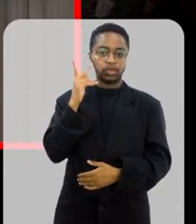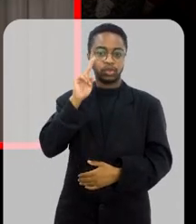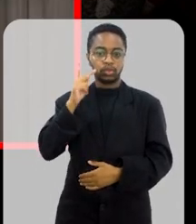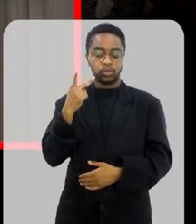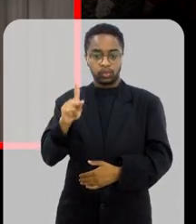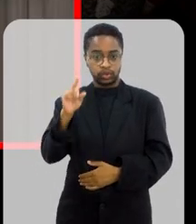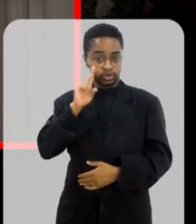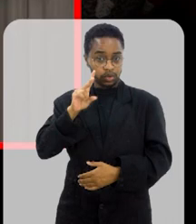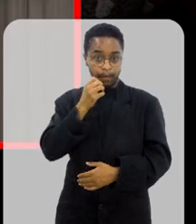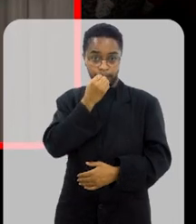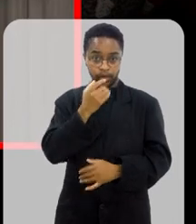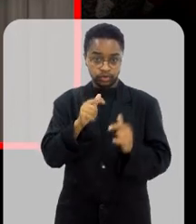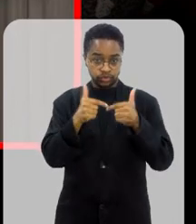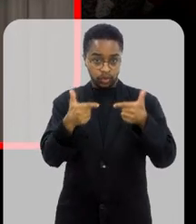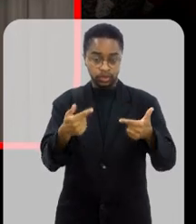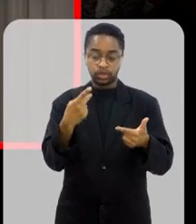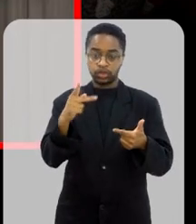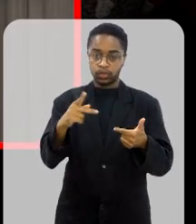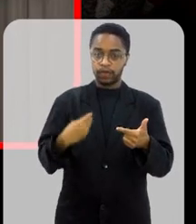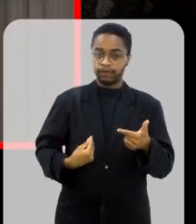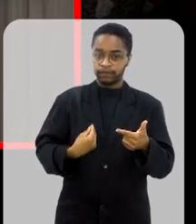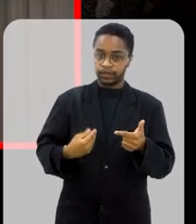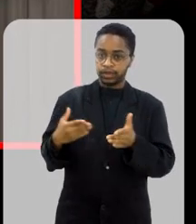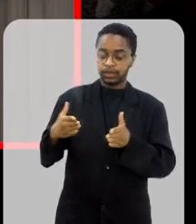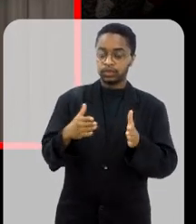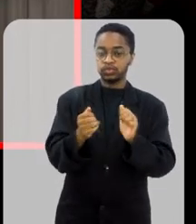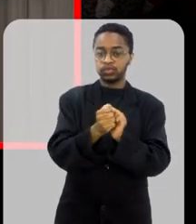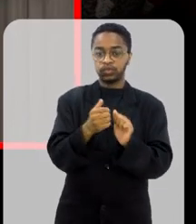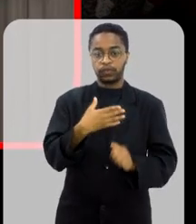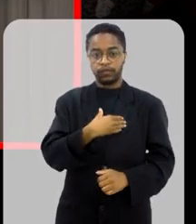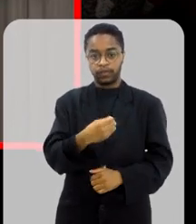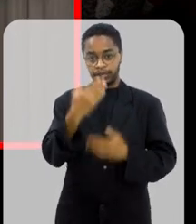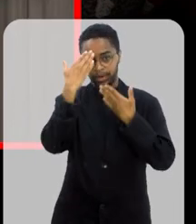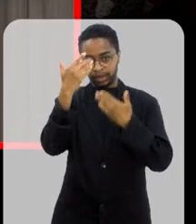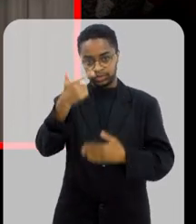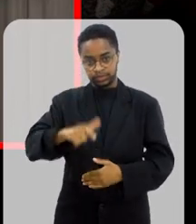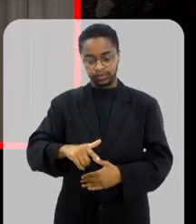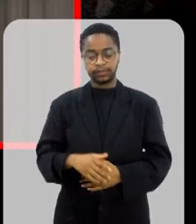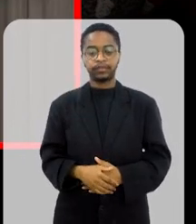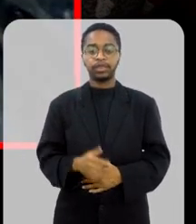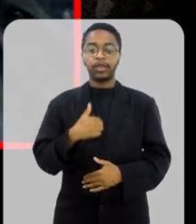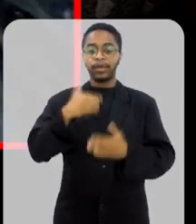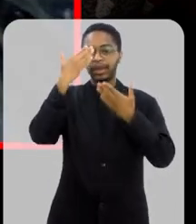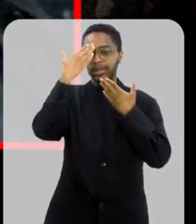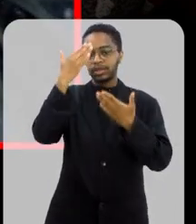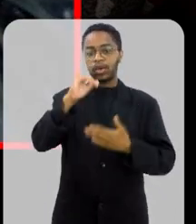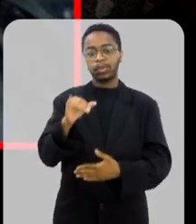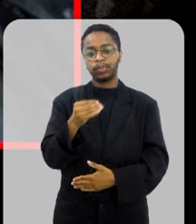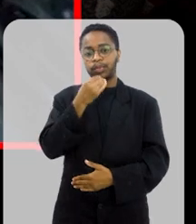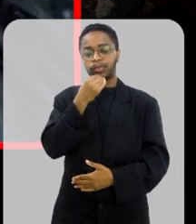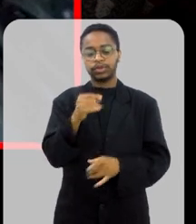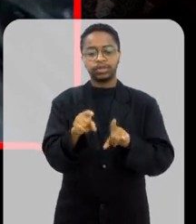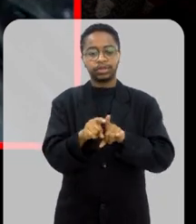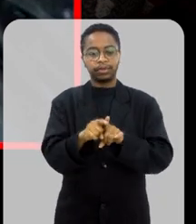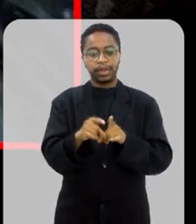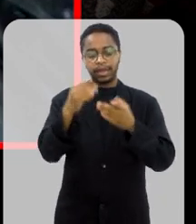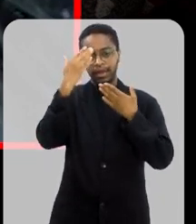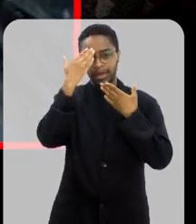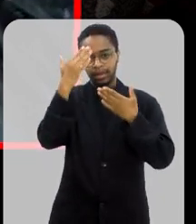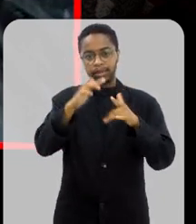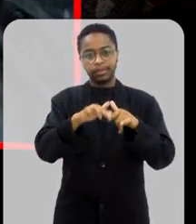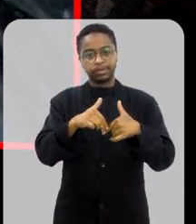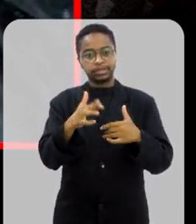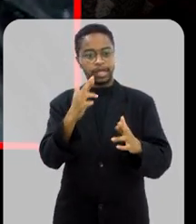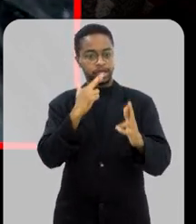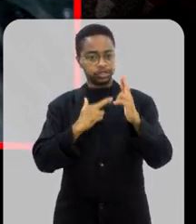escutar. Muito boa sorte ao longo da sua jornada com seu filho também. Obrigada mais uma vez. Eu agradeço pela oportunidade,